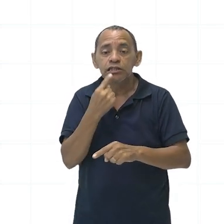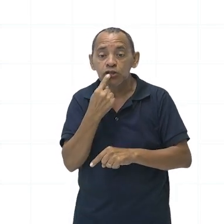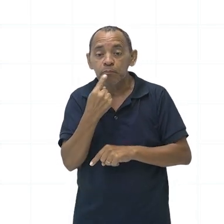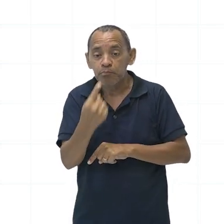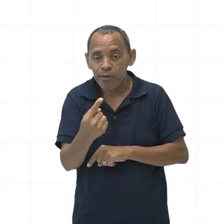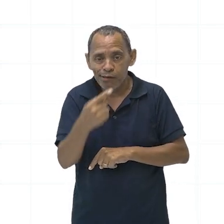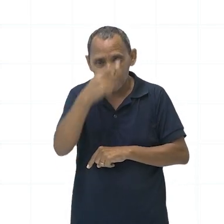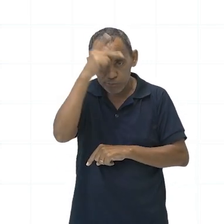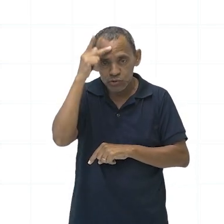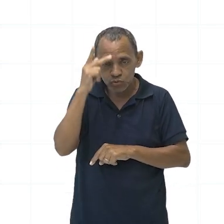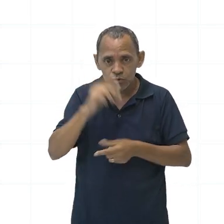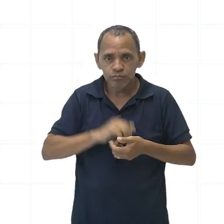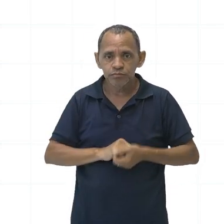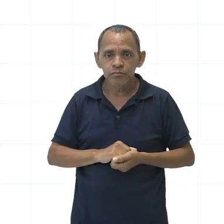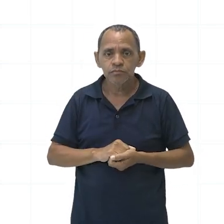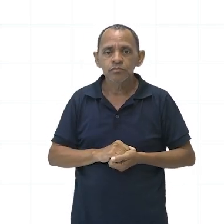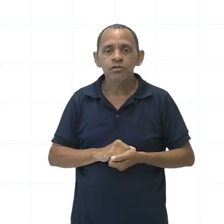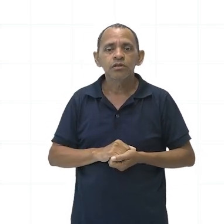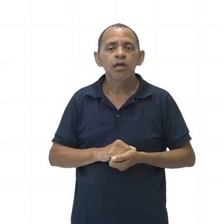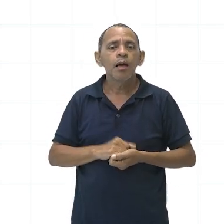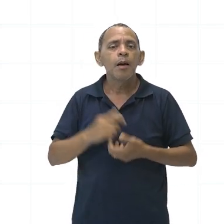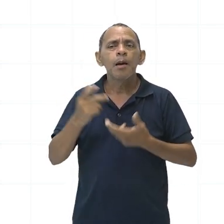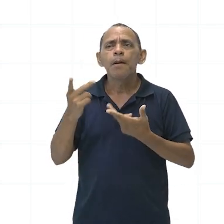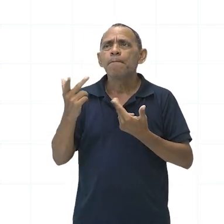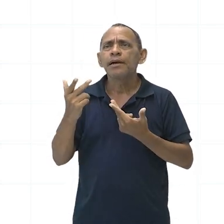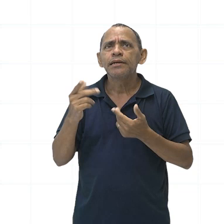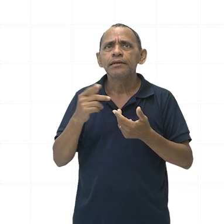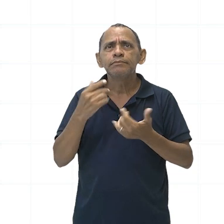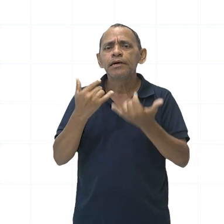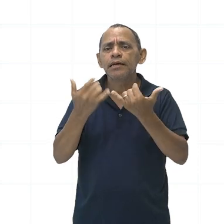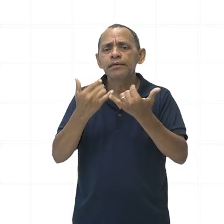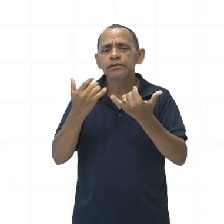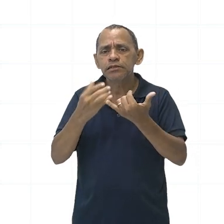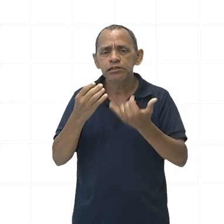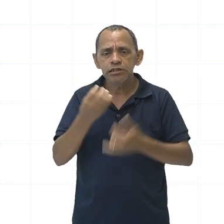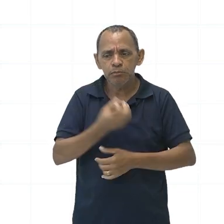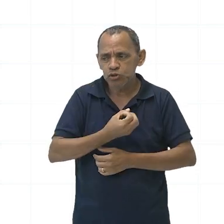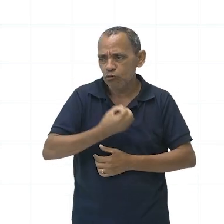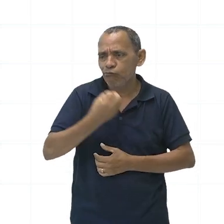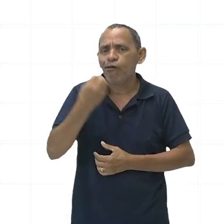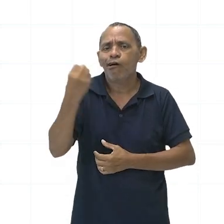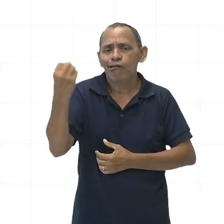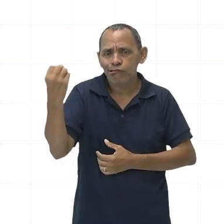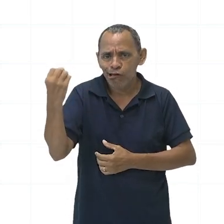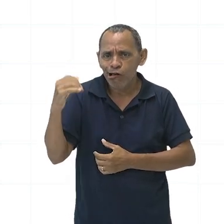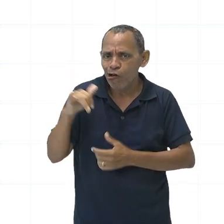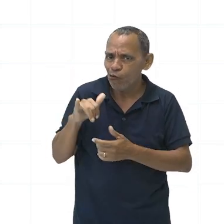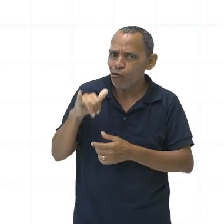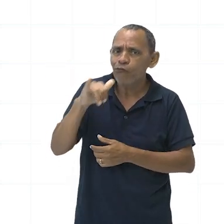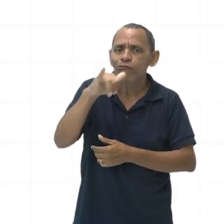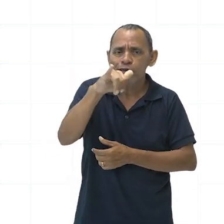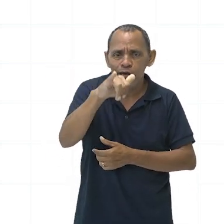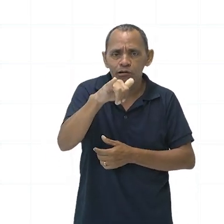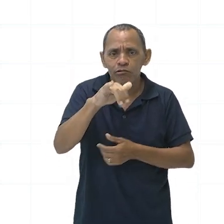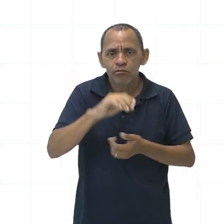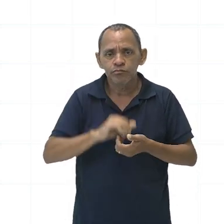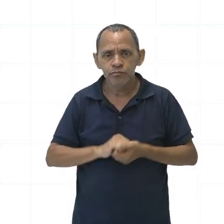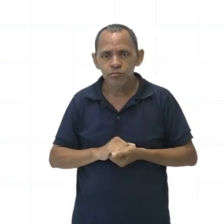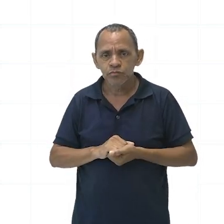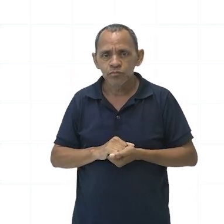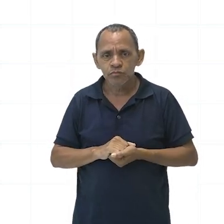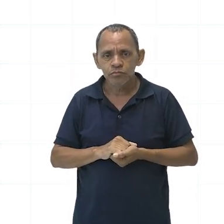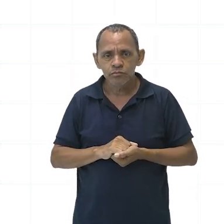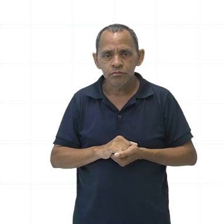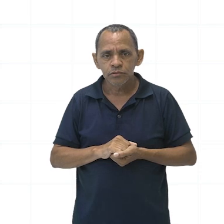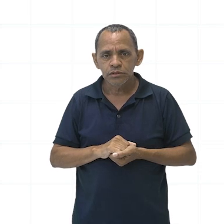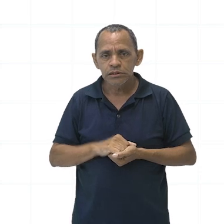quando a gente está viajando de avião, e aí as orientações que o povo passa lá para quem está viajando de avião é que em